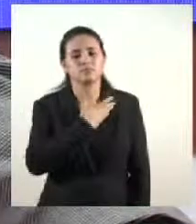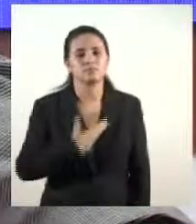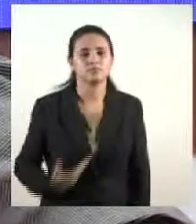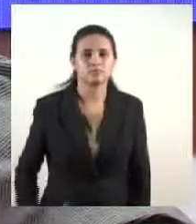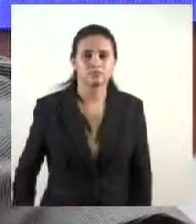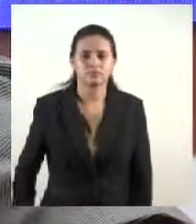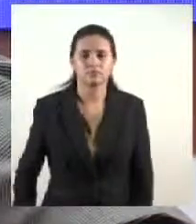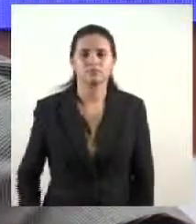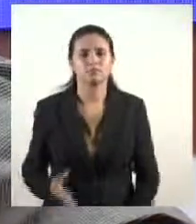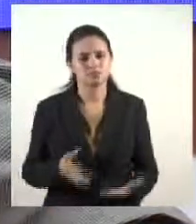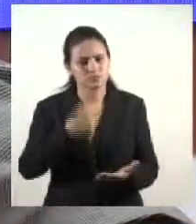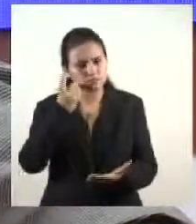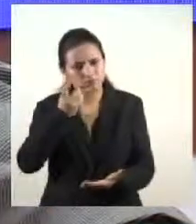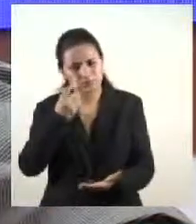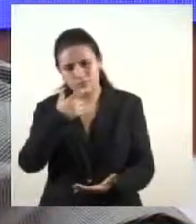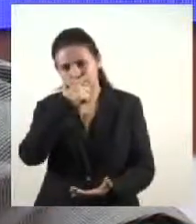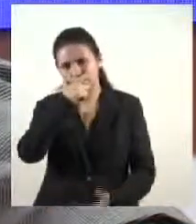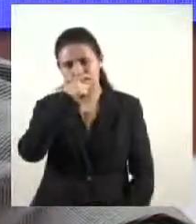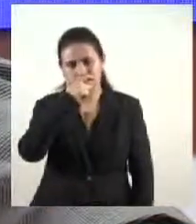O governador,